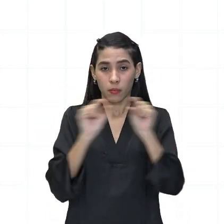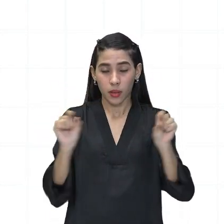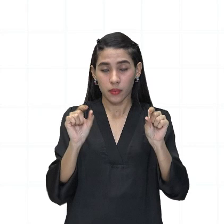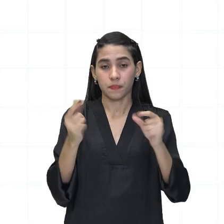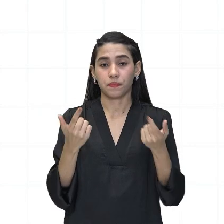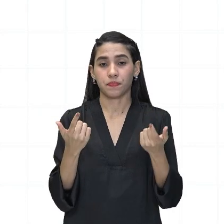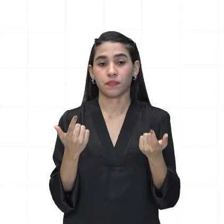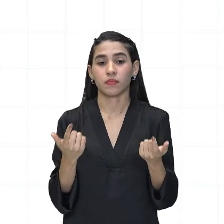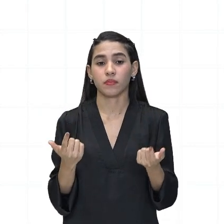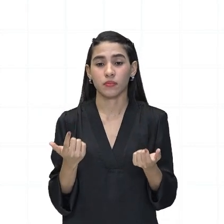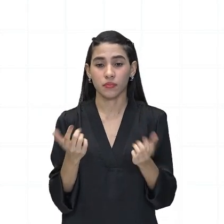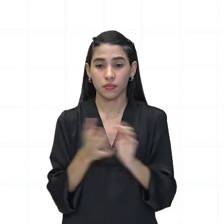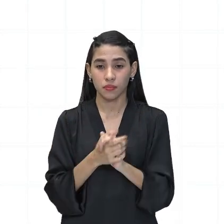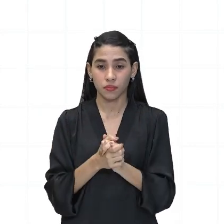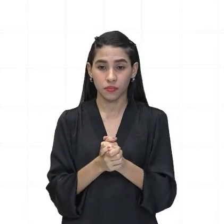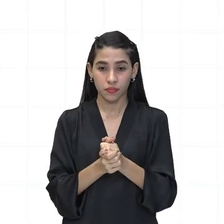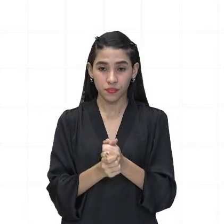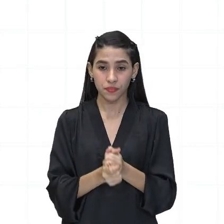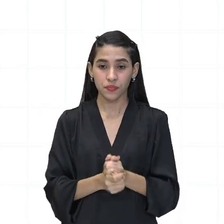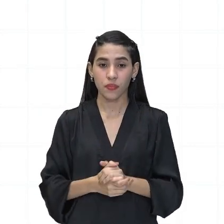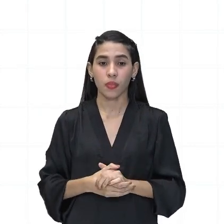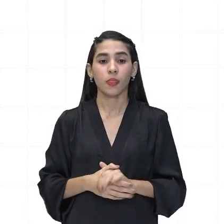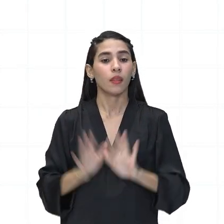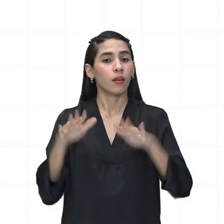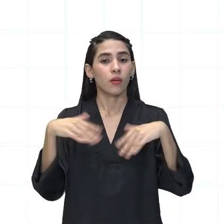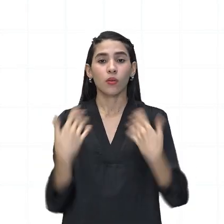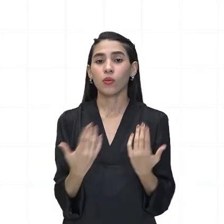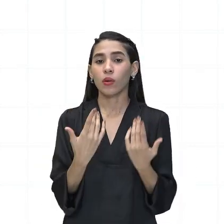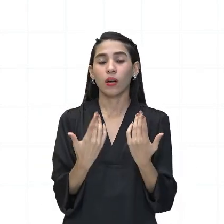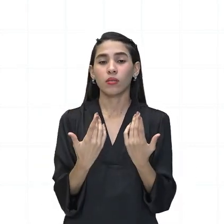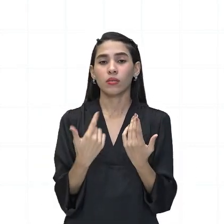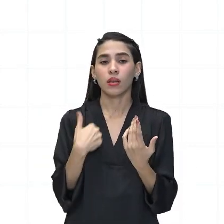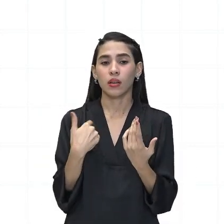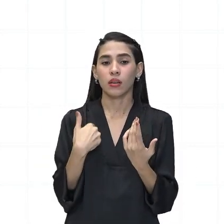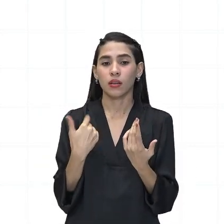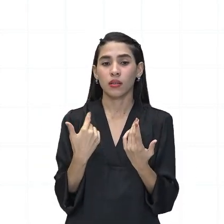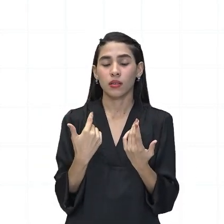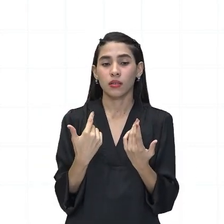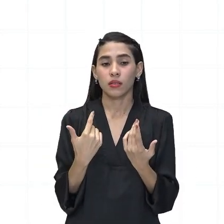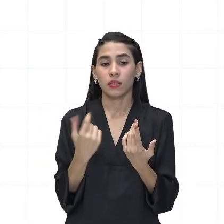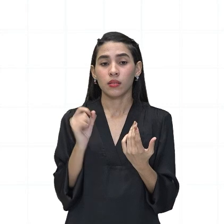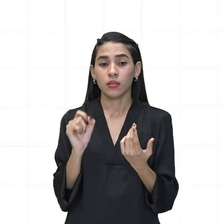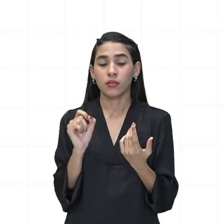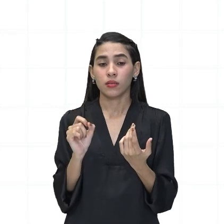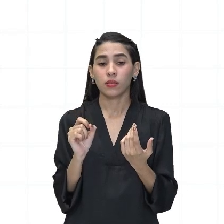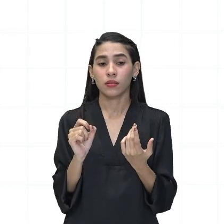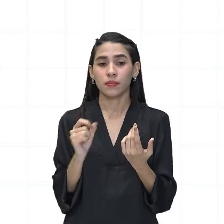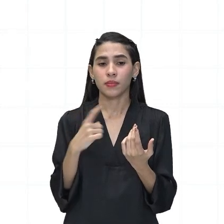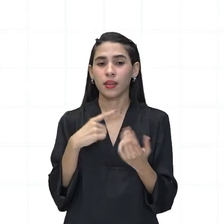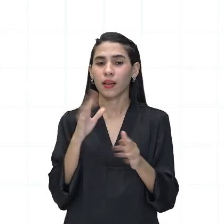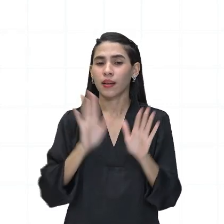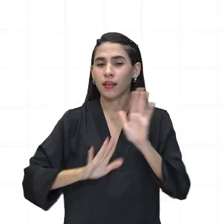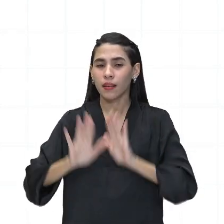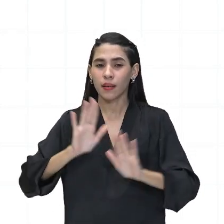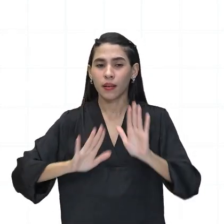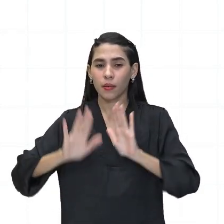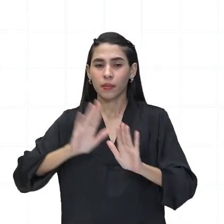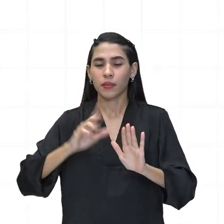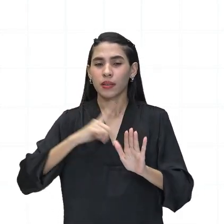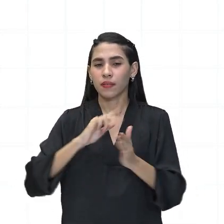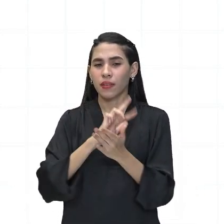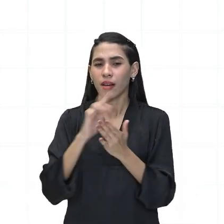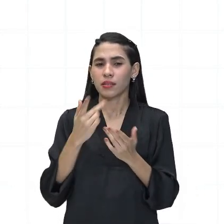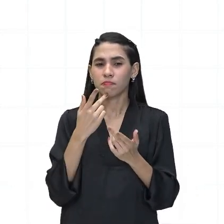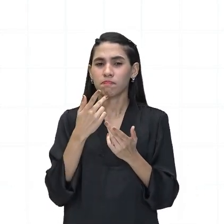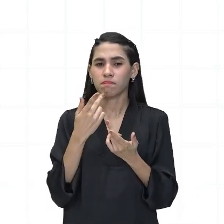frases, né? E aí, qual será? Será que eu estou escutando? Calma que eu estou escutando muita gente aí querendo falar, né? Então, vamos